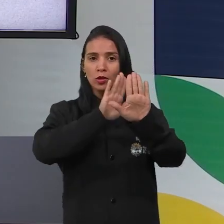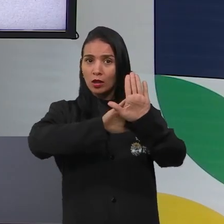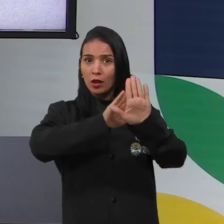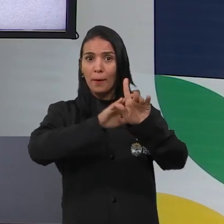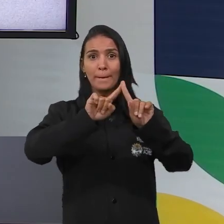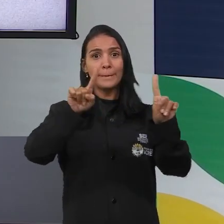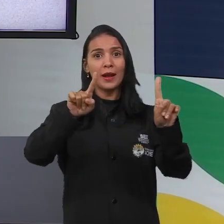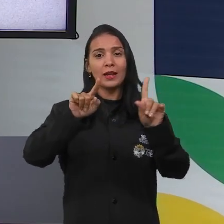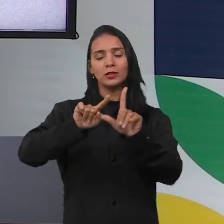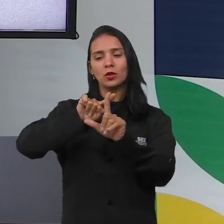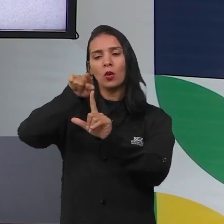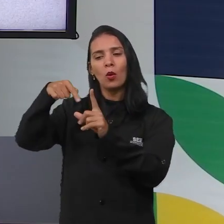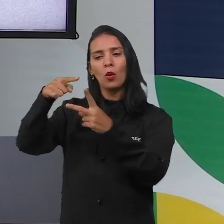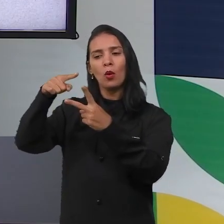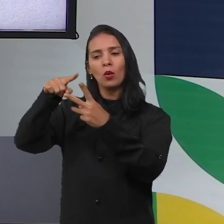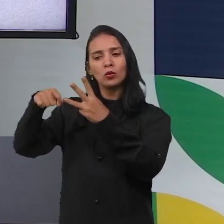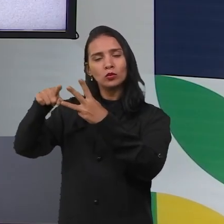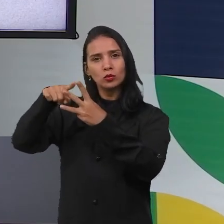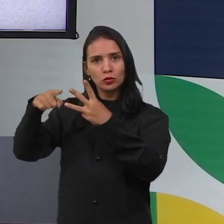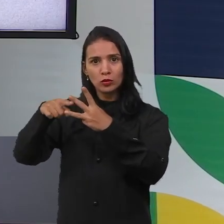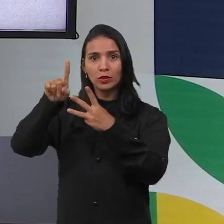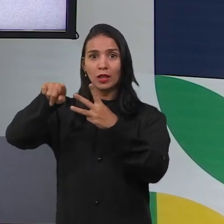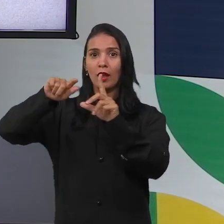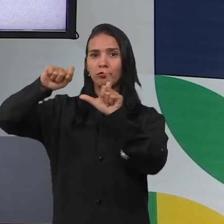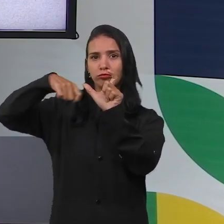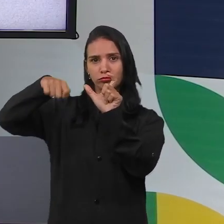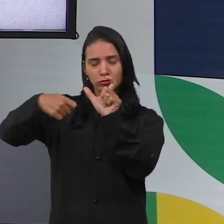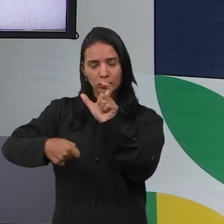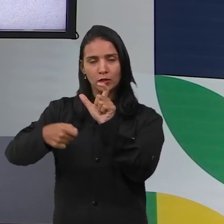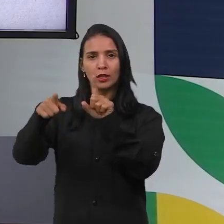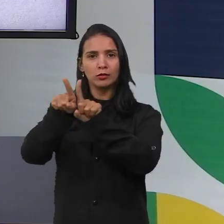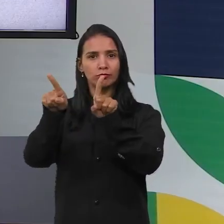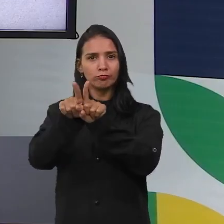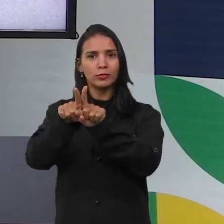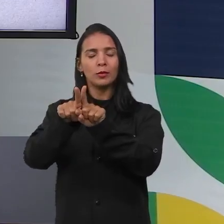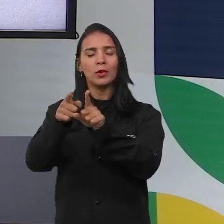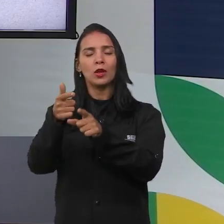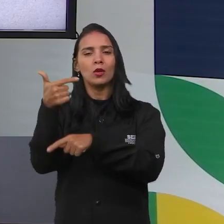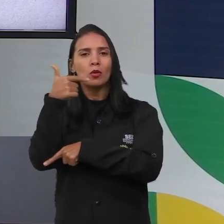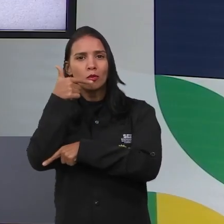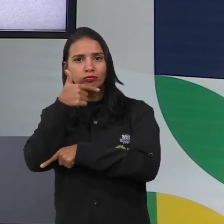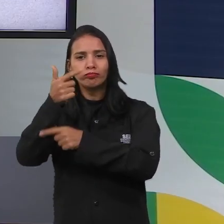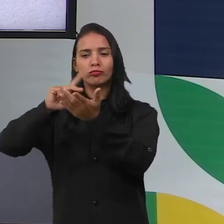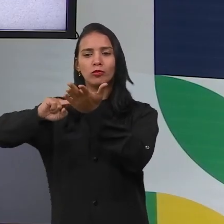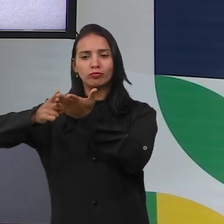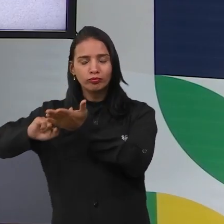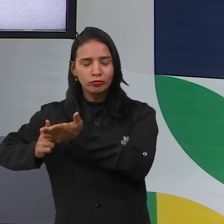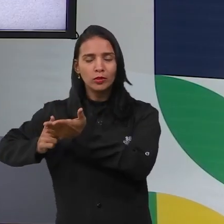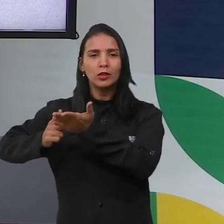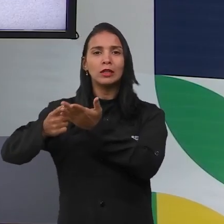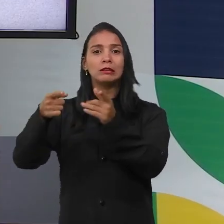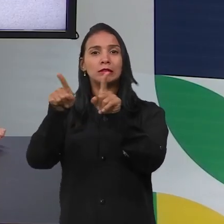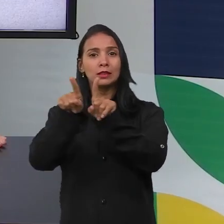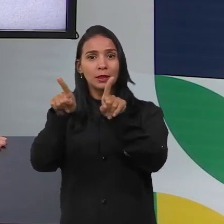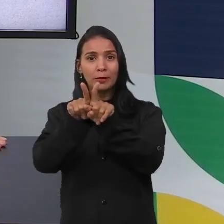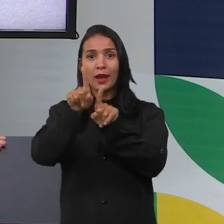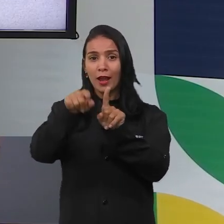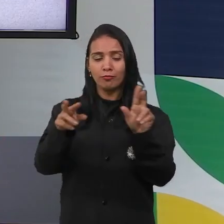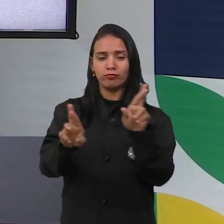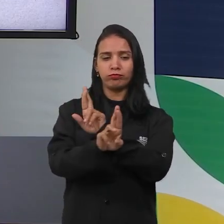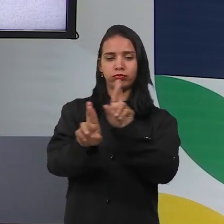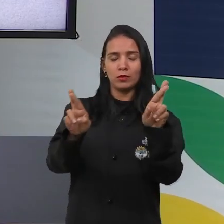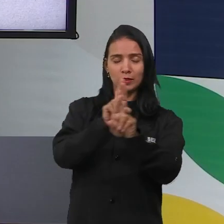também não falamos sobre polissemia, ou seja, os conteúdos eles vão se relacionando entre